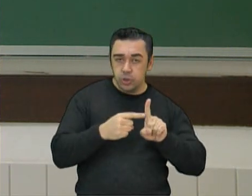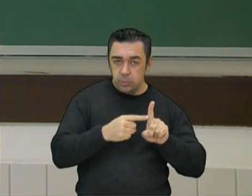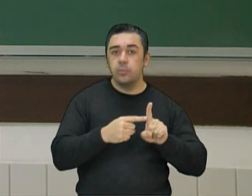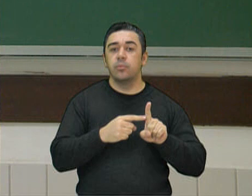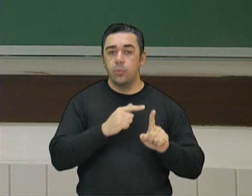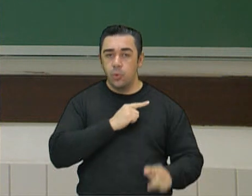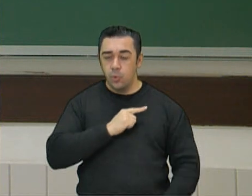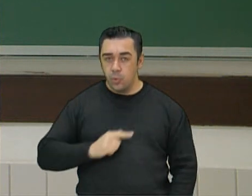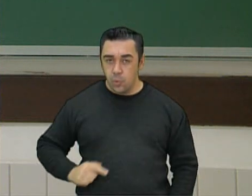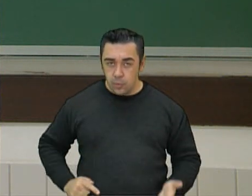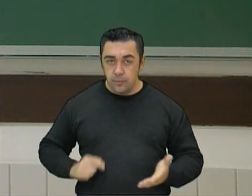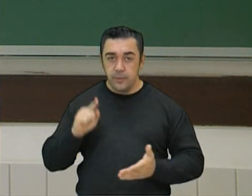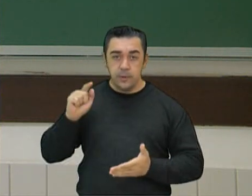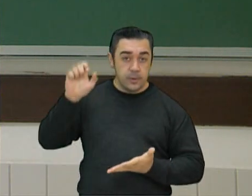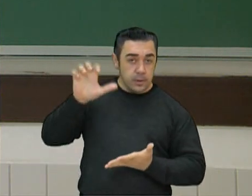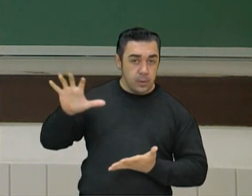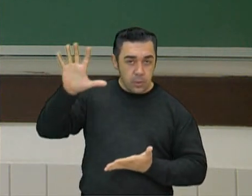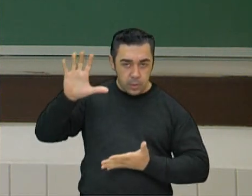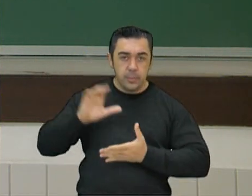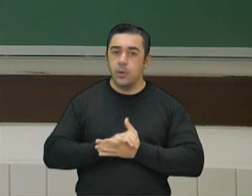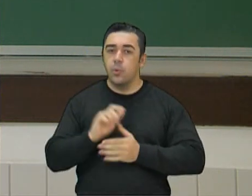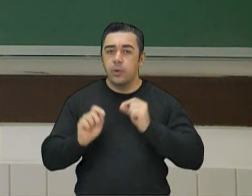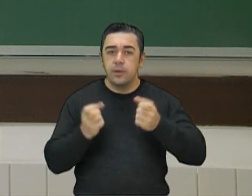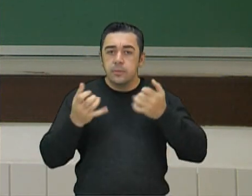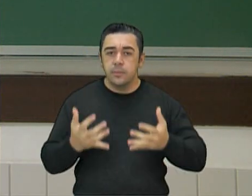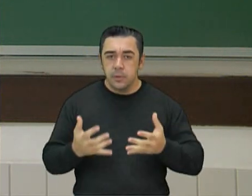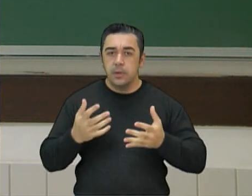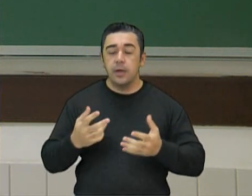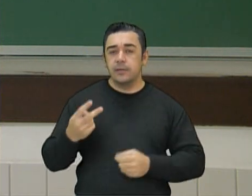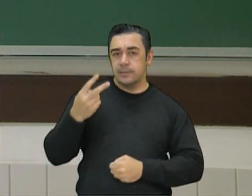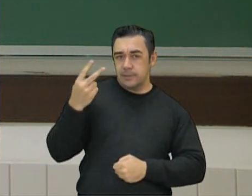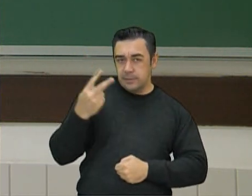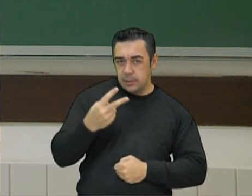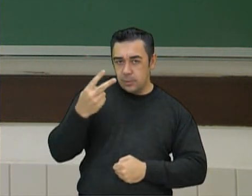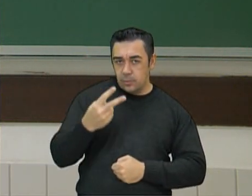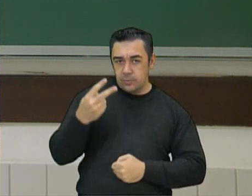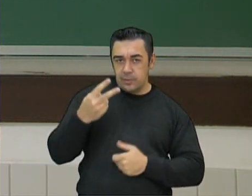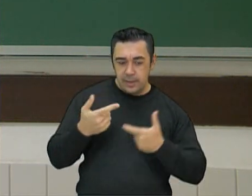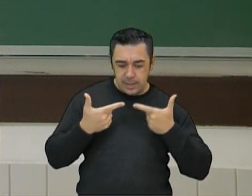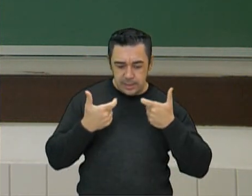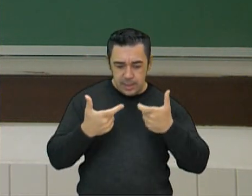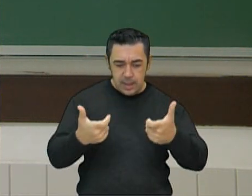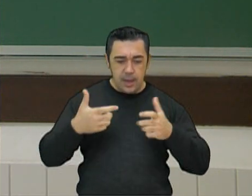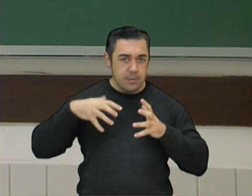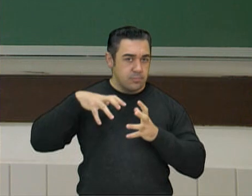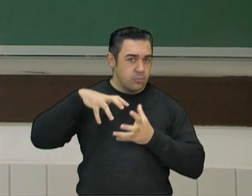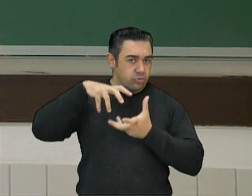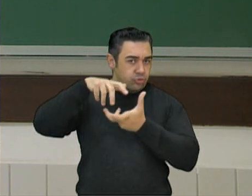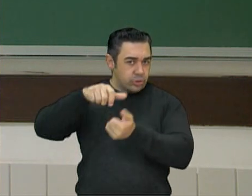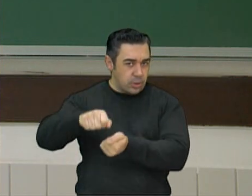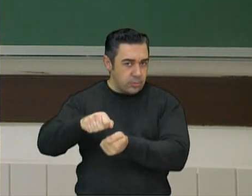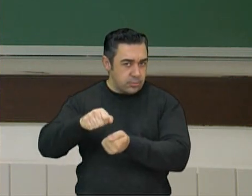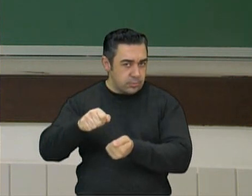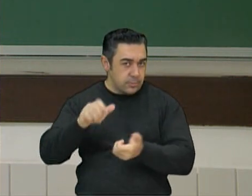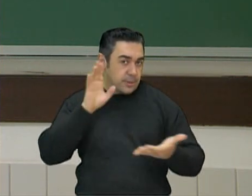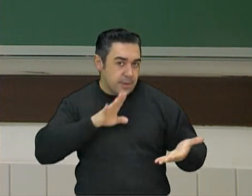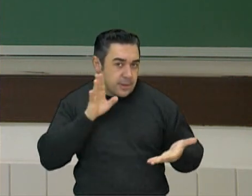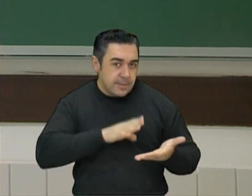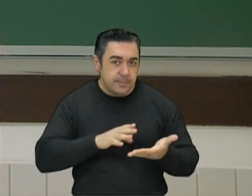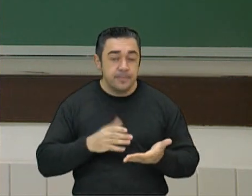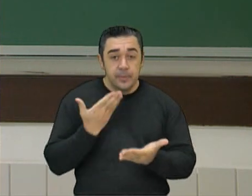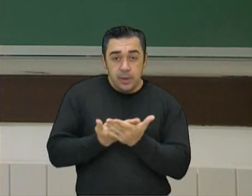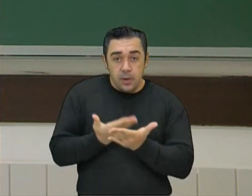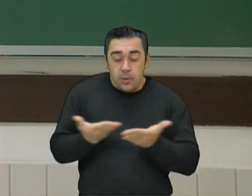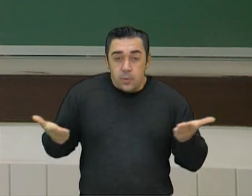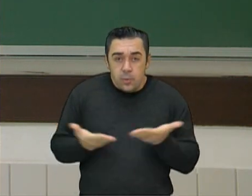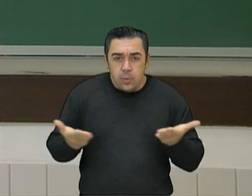europeus. Hoje nós vamos falar sobre Segunda Guerra Mundial. Legal? Então, na aula de